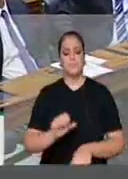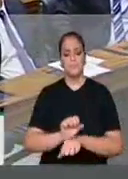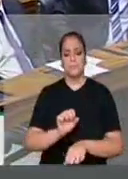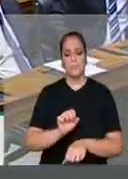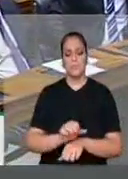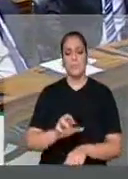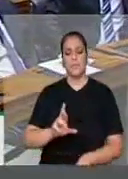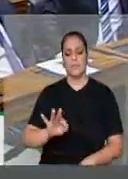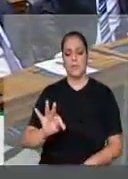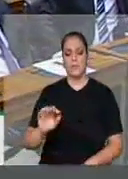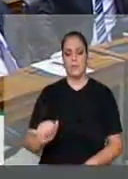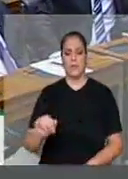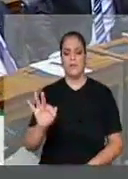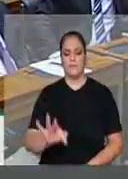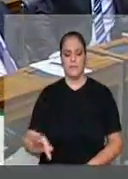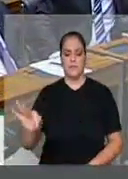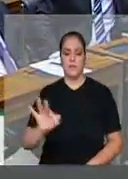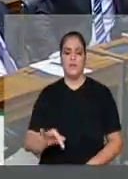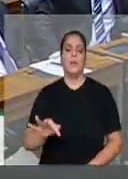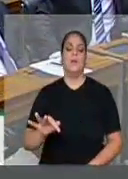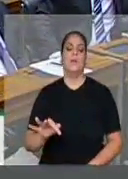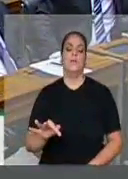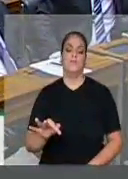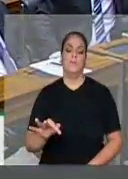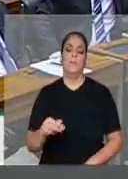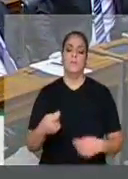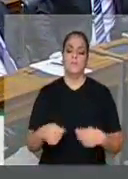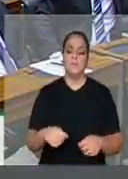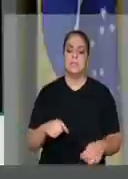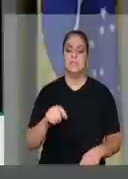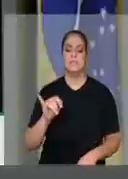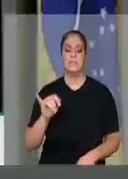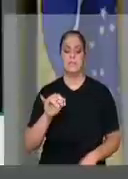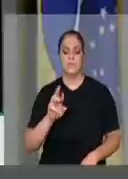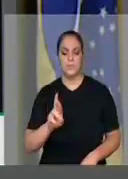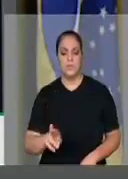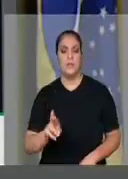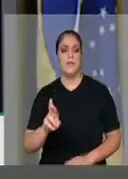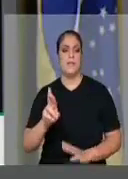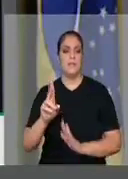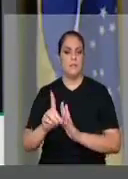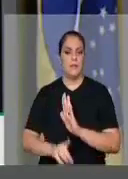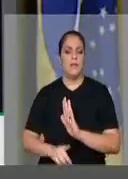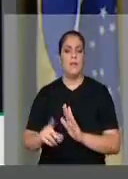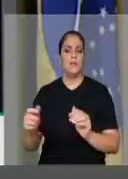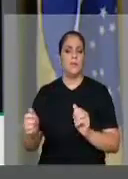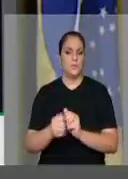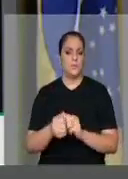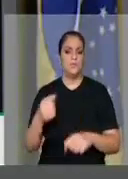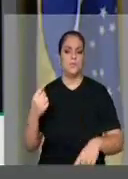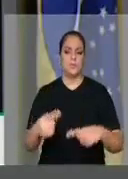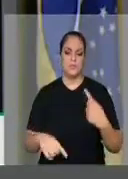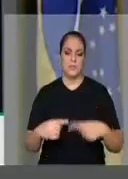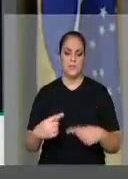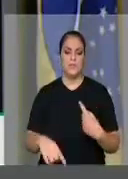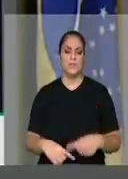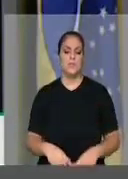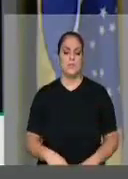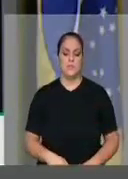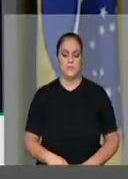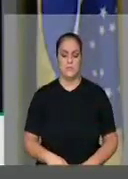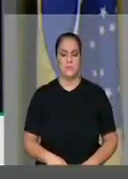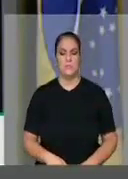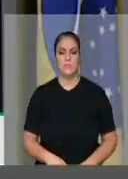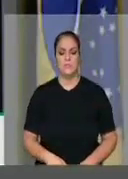Federal, Devanir, que coloque o imposto de renda também em discussão, com a fusão dele com a contribuição social sobre o lucro